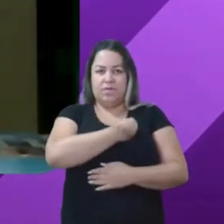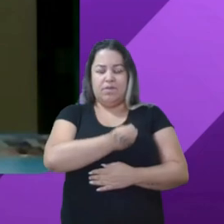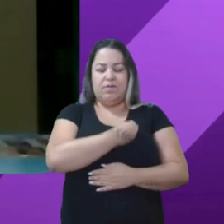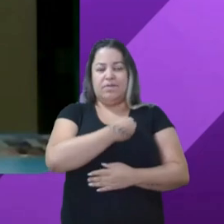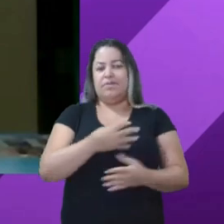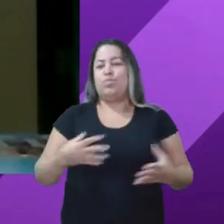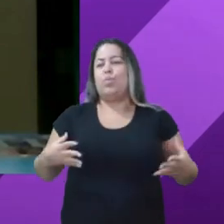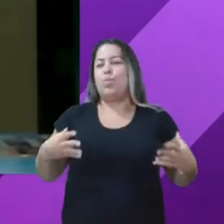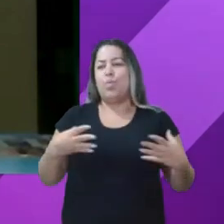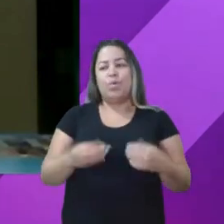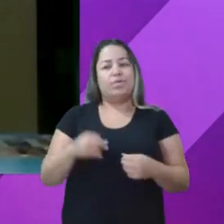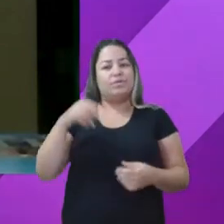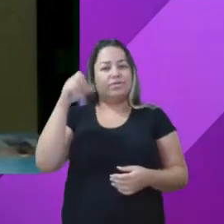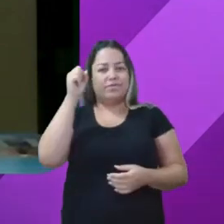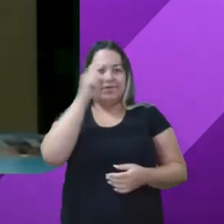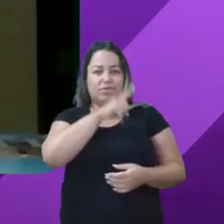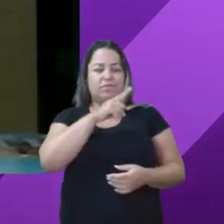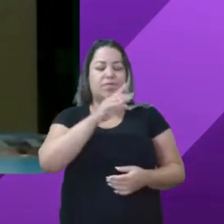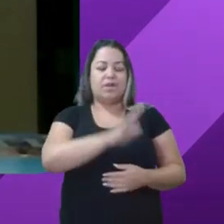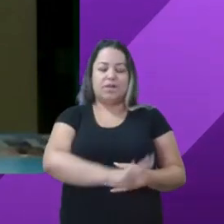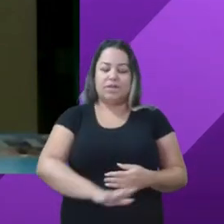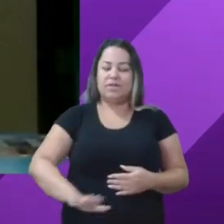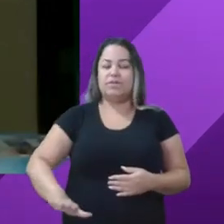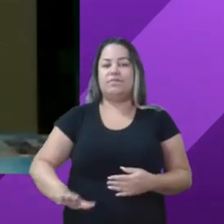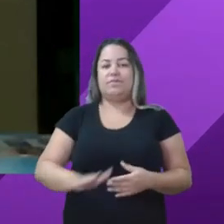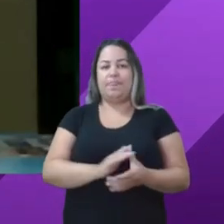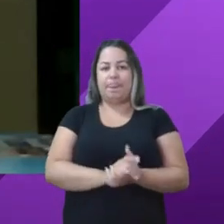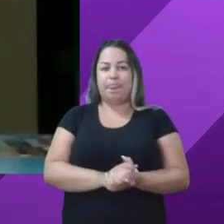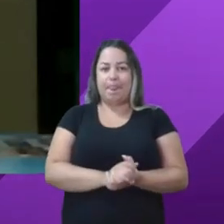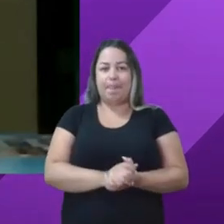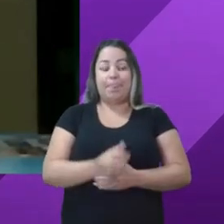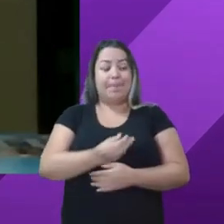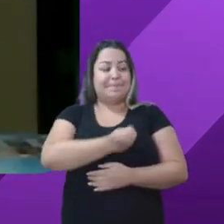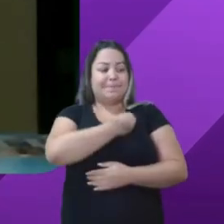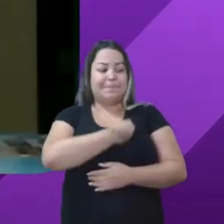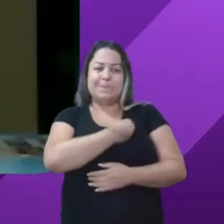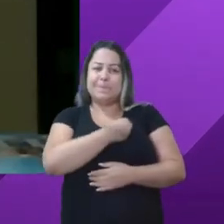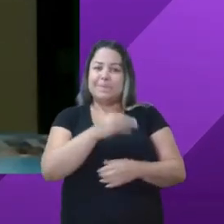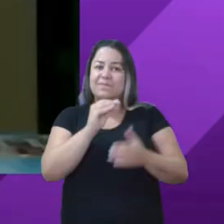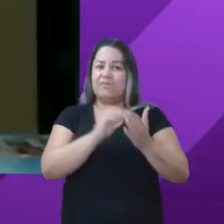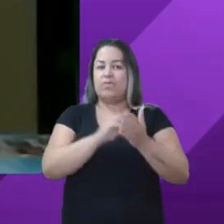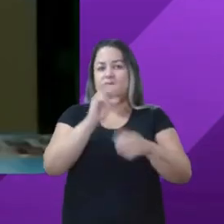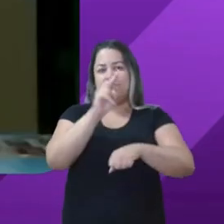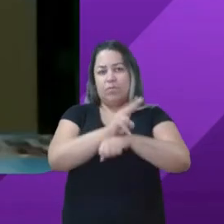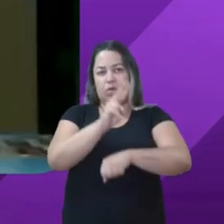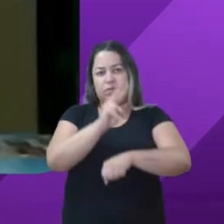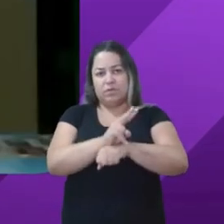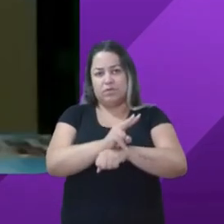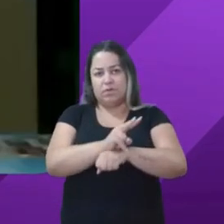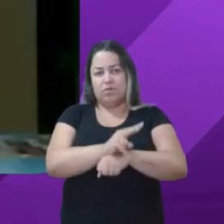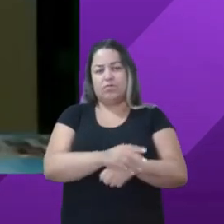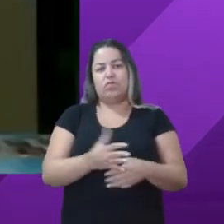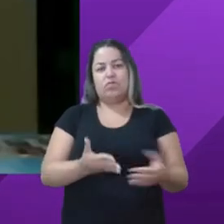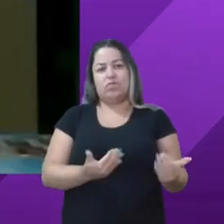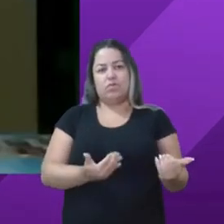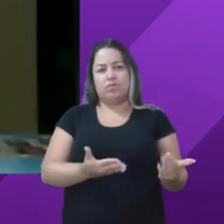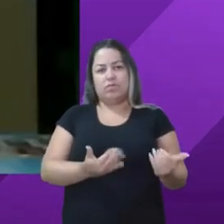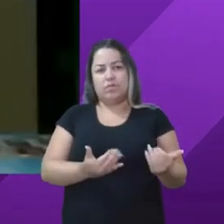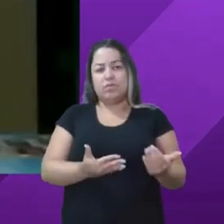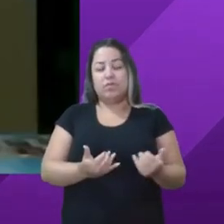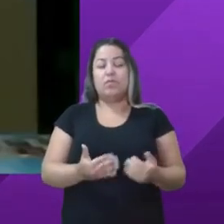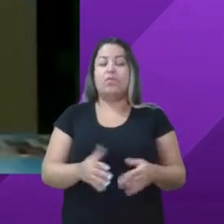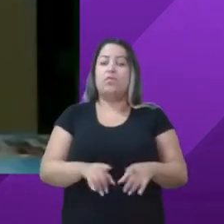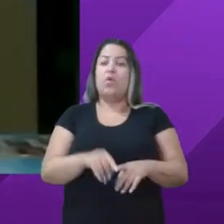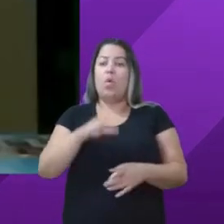muito, muito difícil que uma criança que viveu essa desproteção, depois, como jovem, como